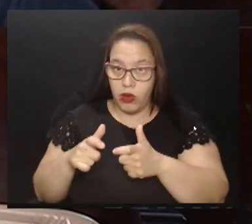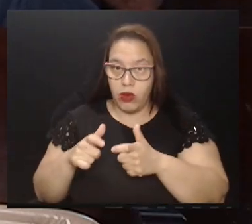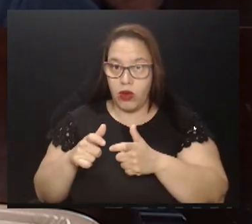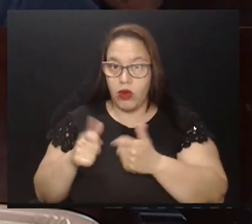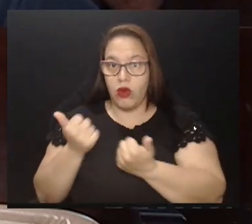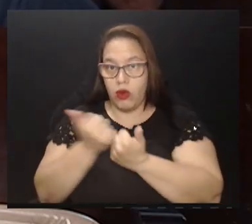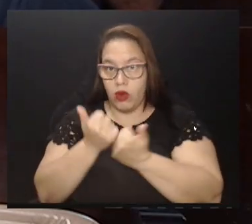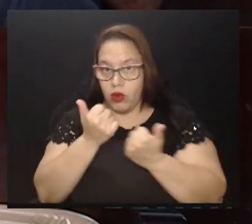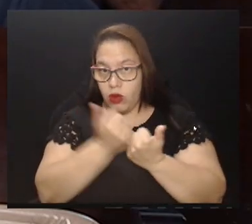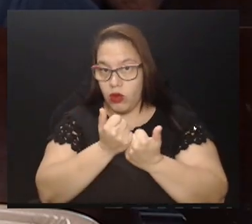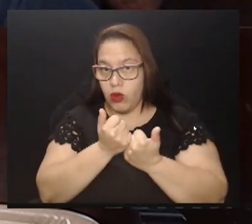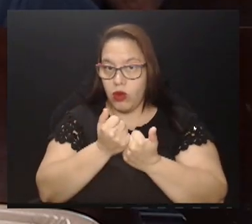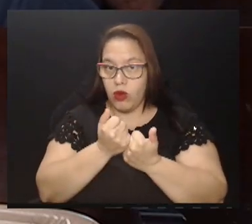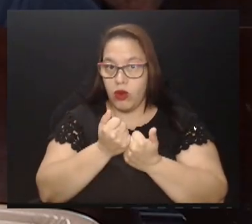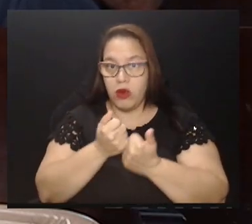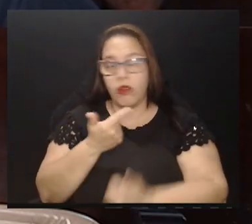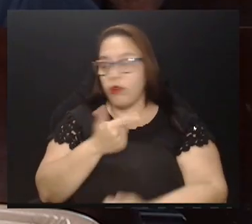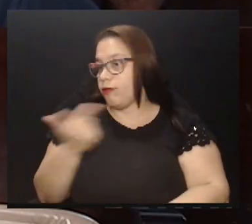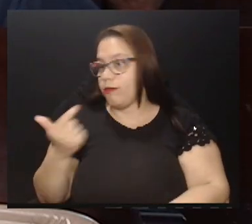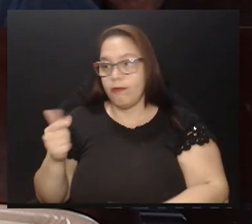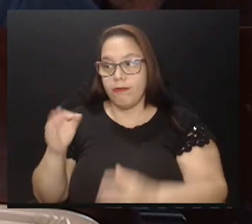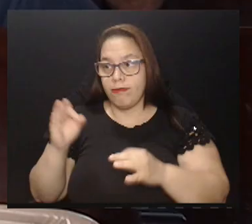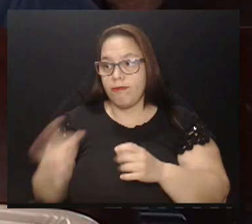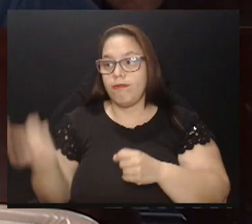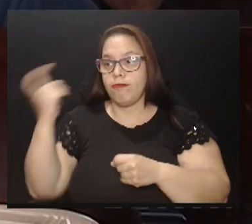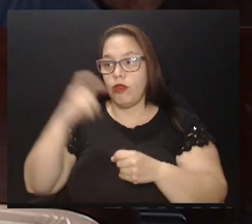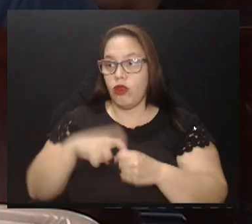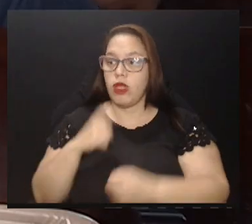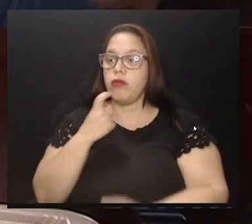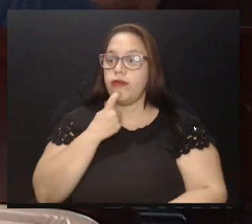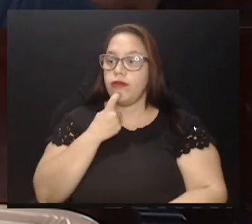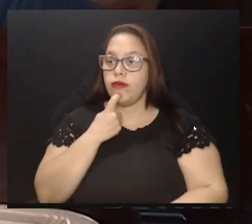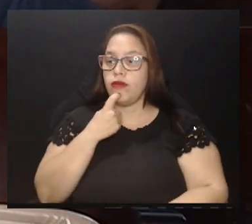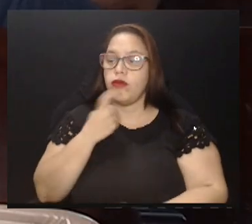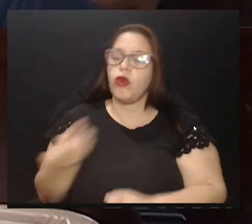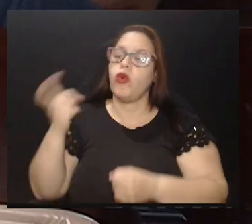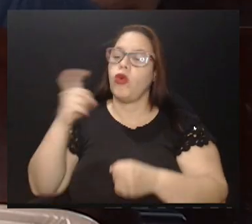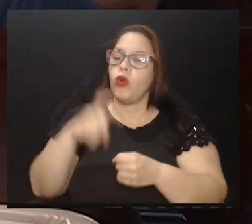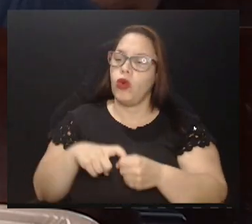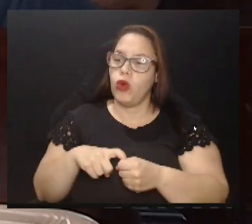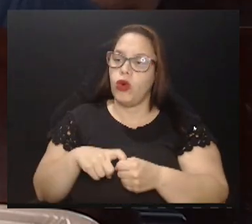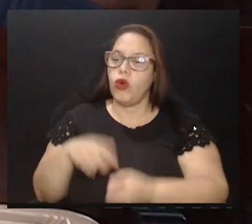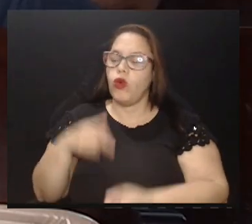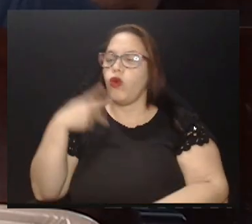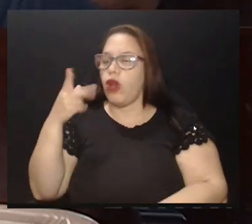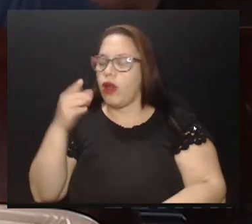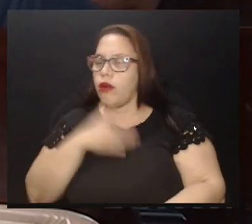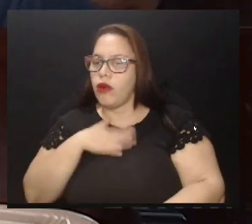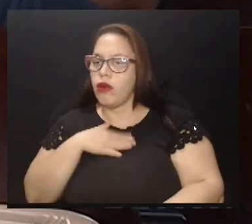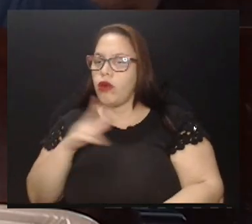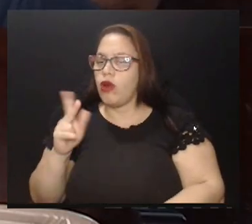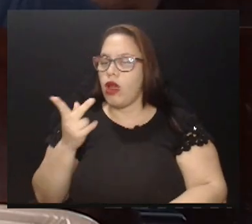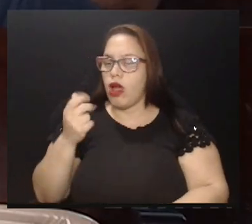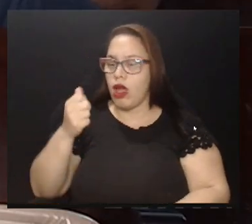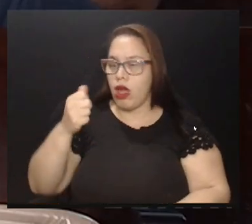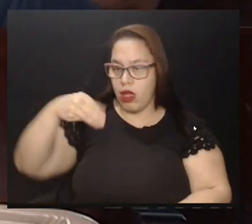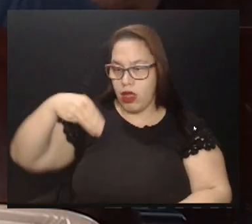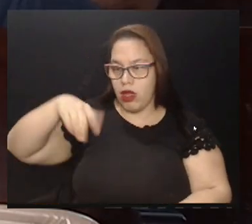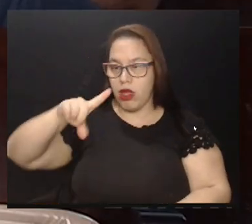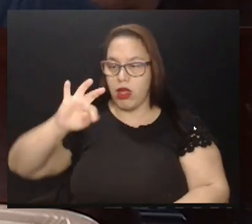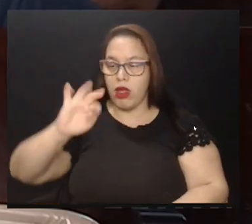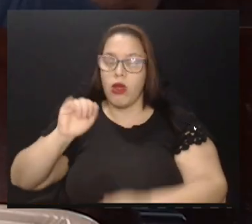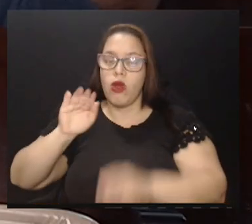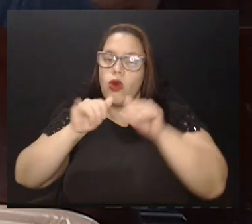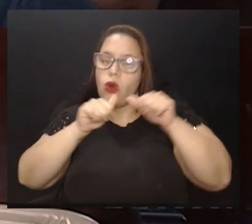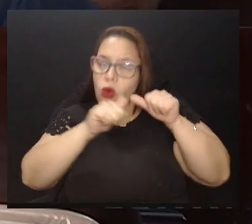certo, tive que voltar para Campinas. Quando tava voltando para cá, o pessoal falava assim: Hamilton, fica em São Paulo, porque se você for para